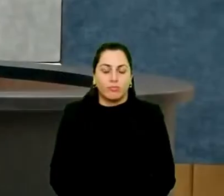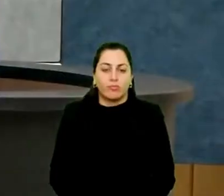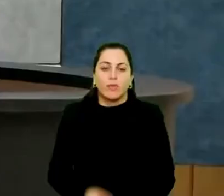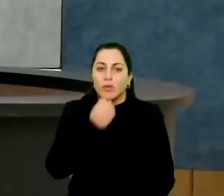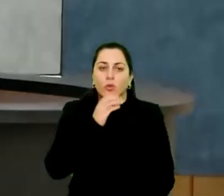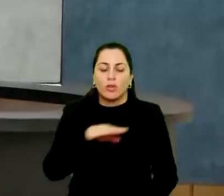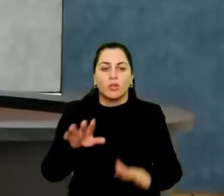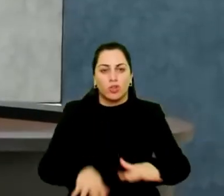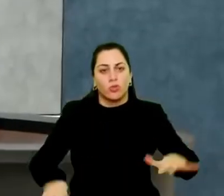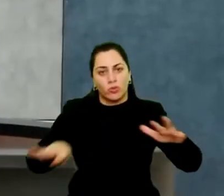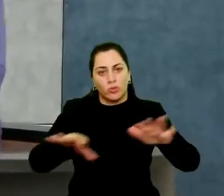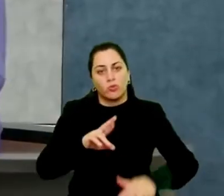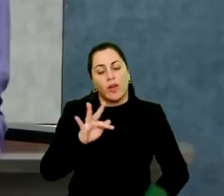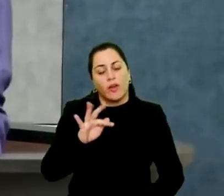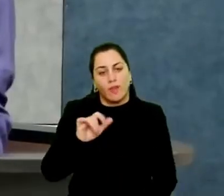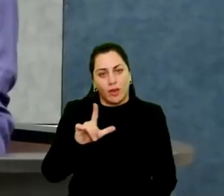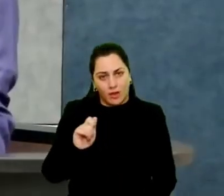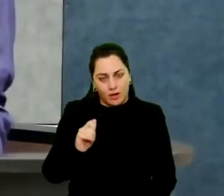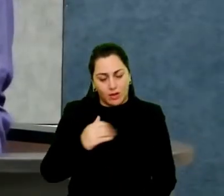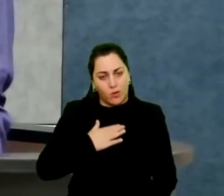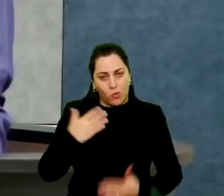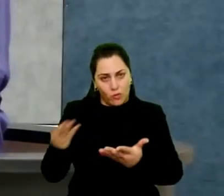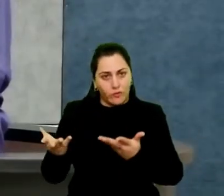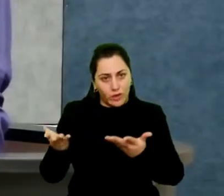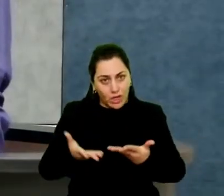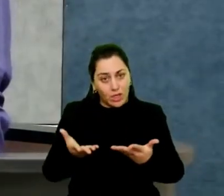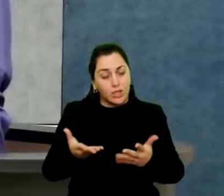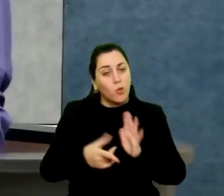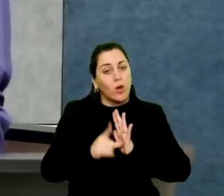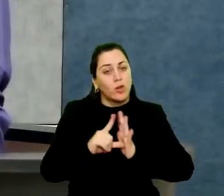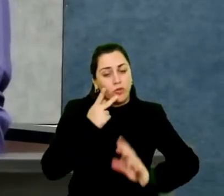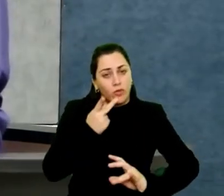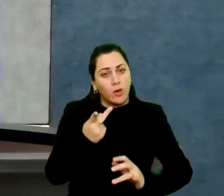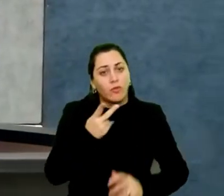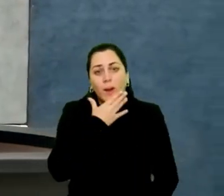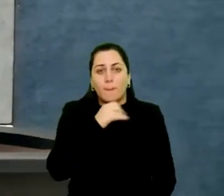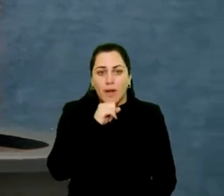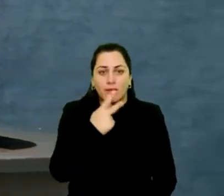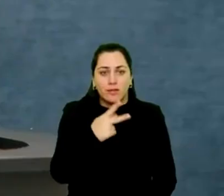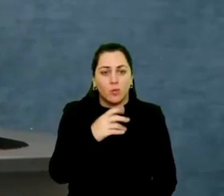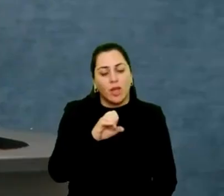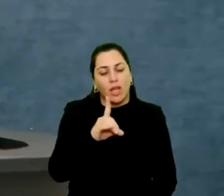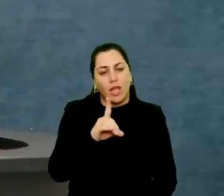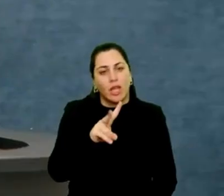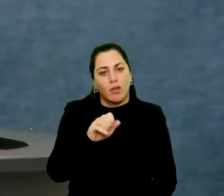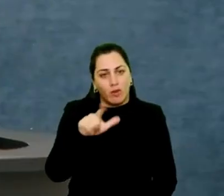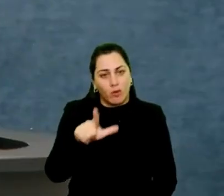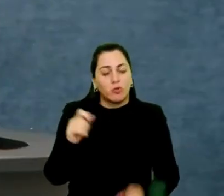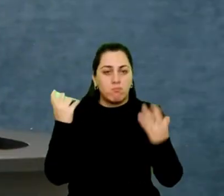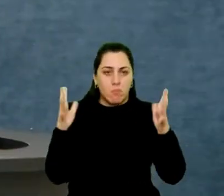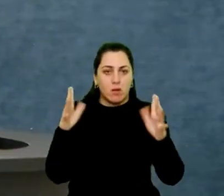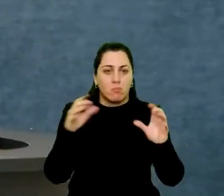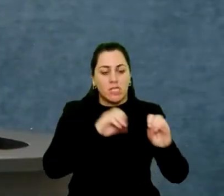Boa tarde a todos. Rafaela é minha convidada. Rafaela, antes de falar de você, eu vou falar do seu pai, o Edeval Milan. Parabéns